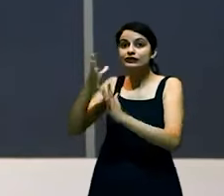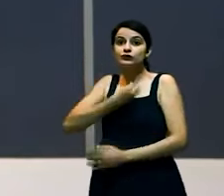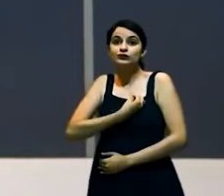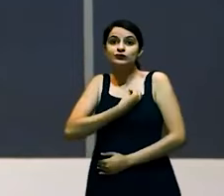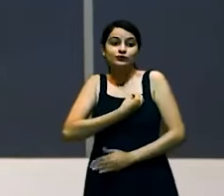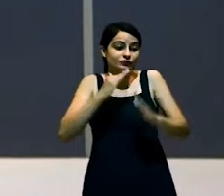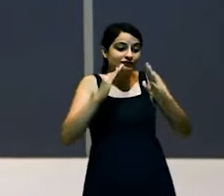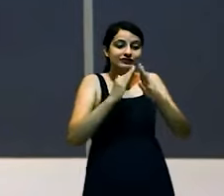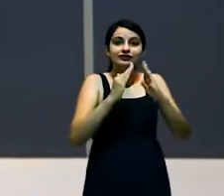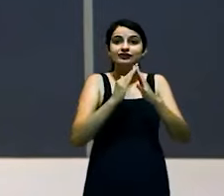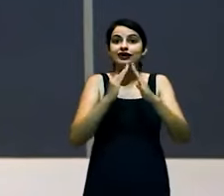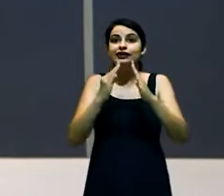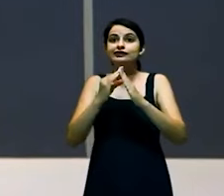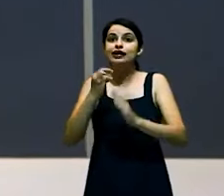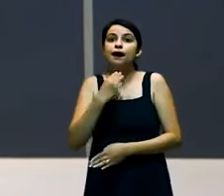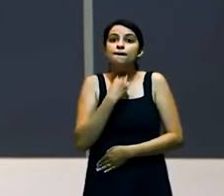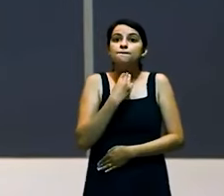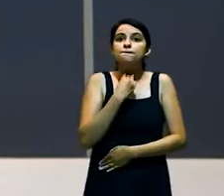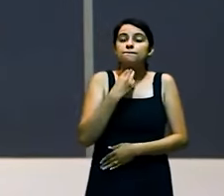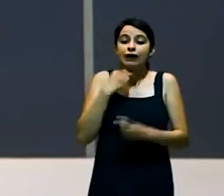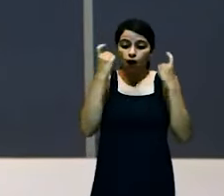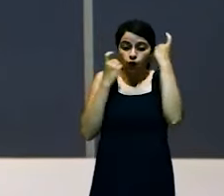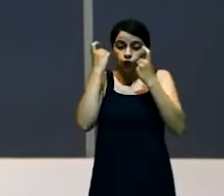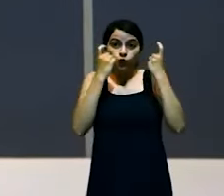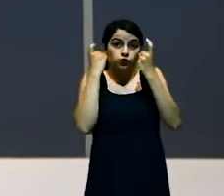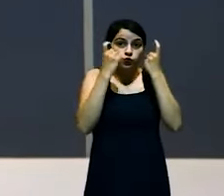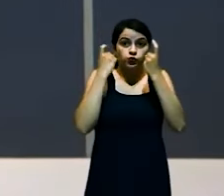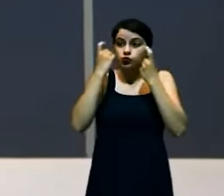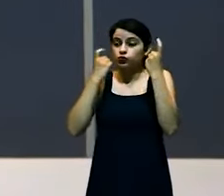a Bíblia fala que Marta estava agitada,